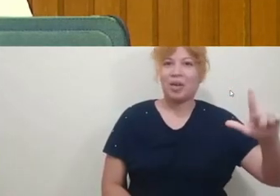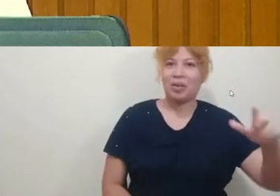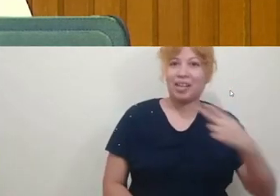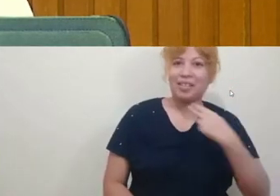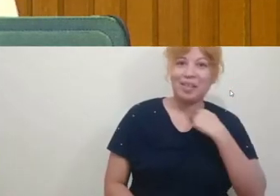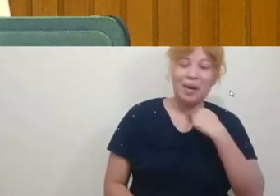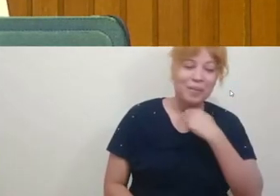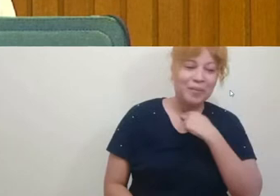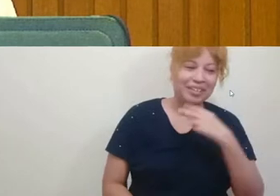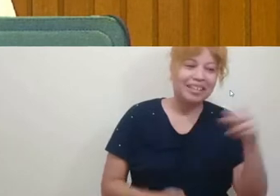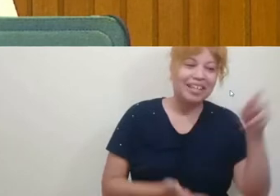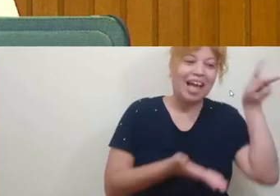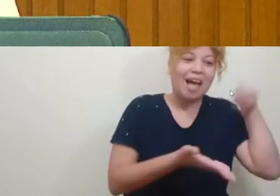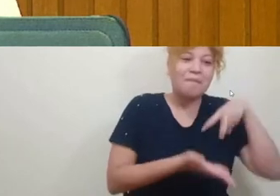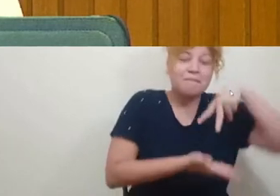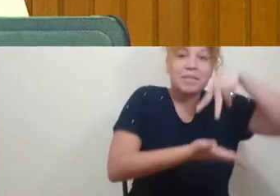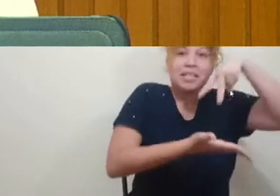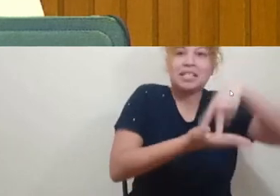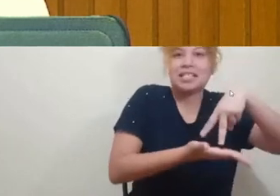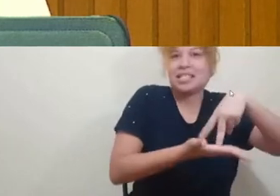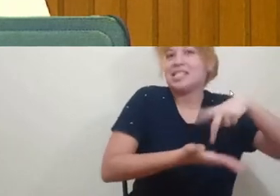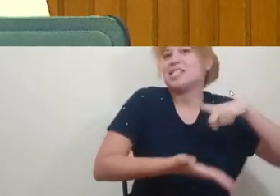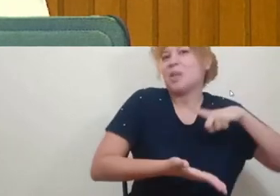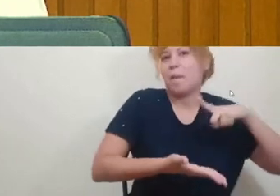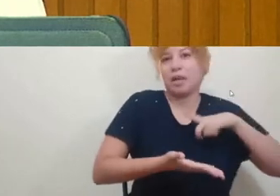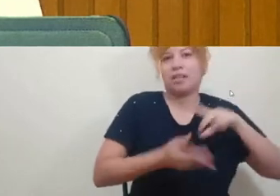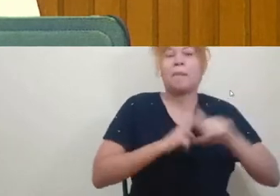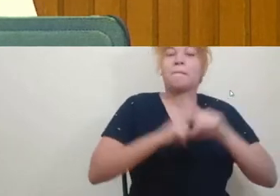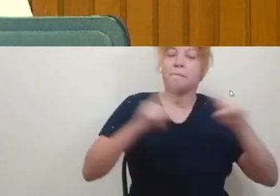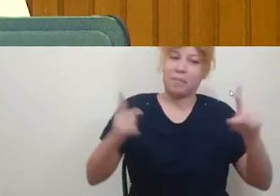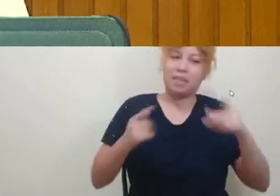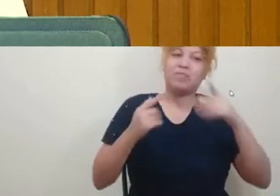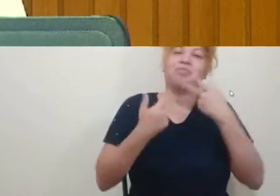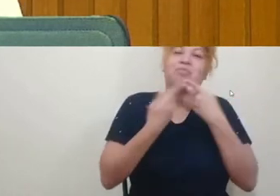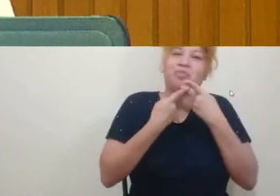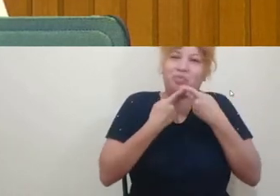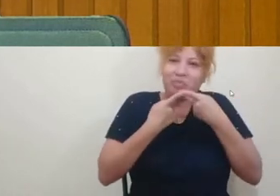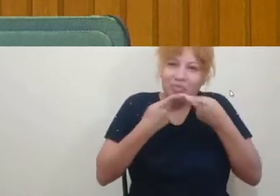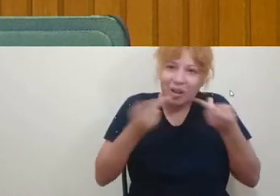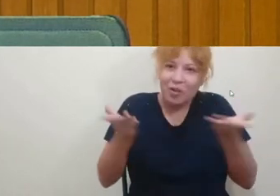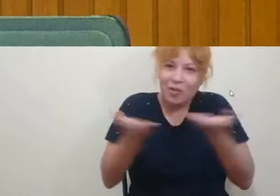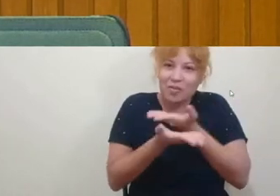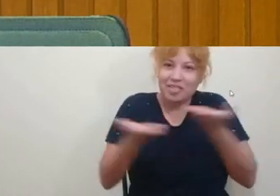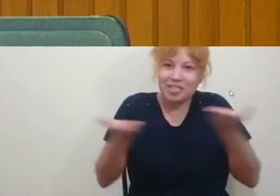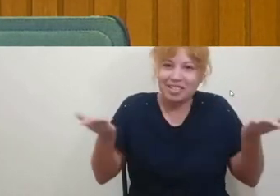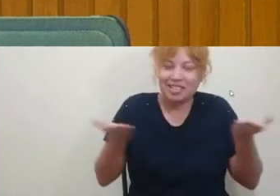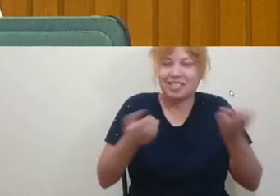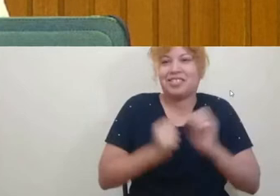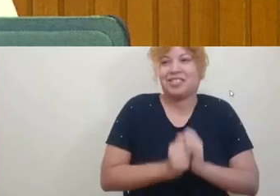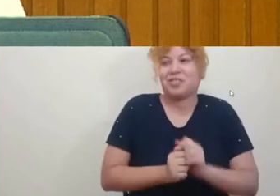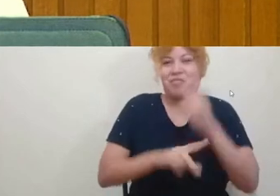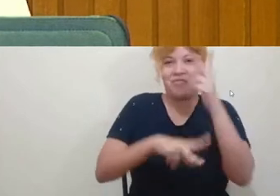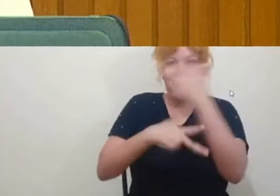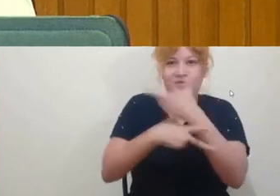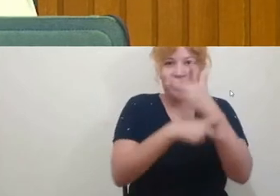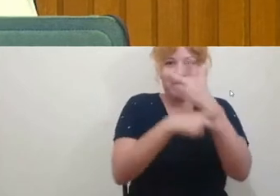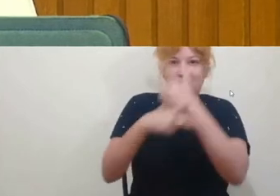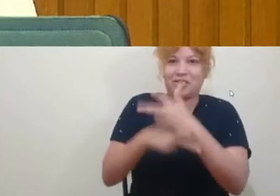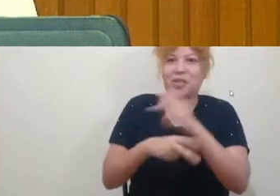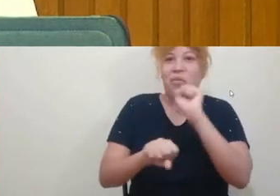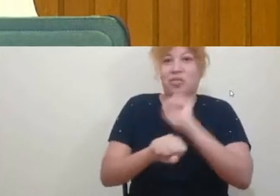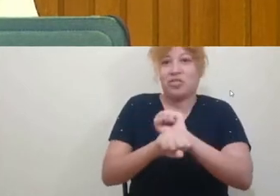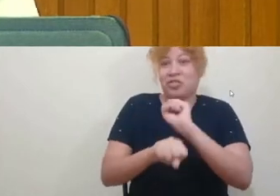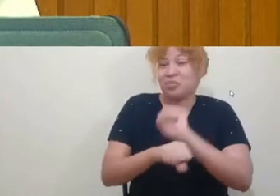virtual. Enfim, eu declaro o encerramento dessa solenidade de colação de grau dos cursos